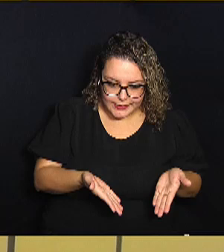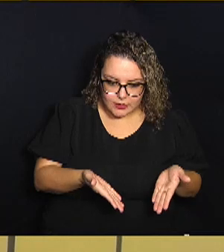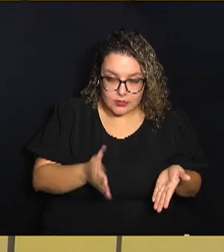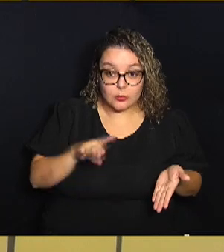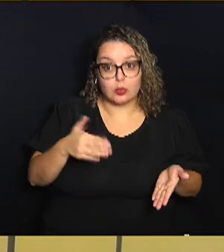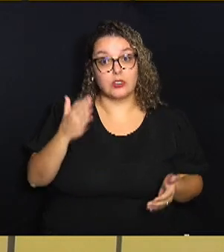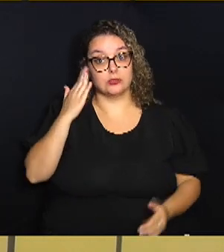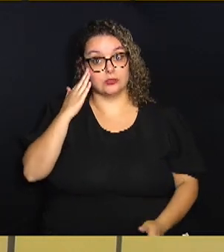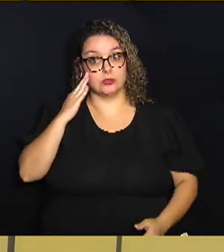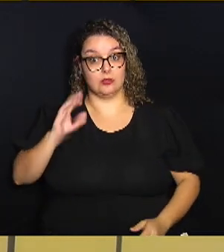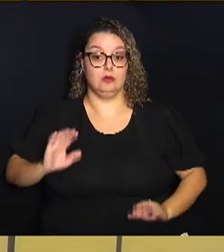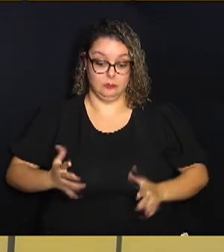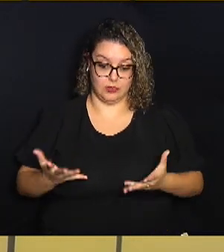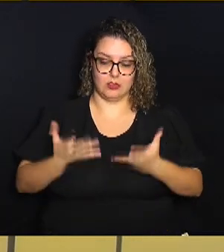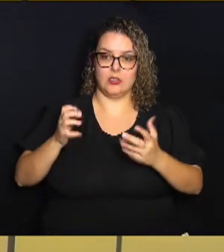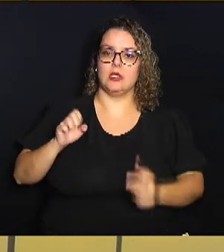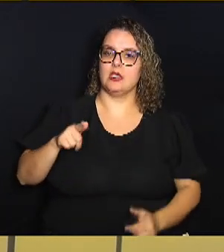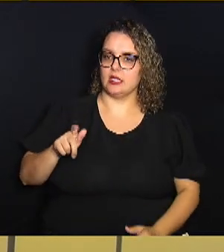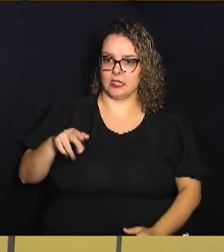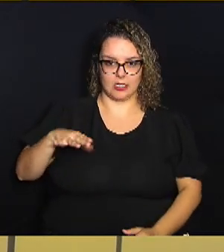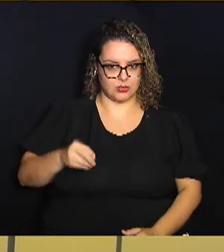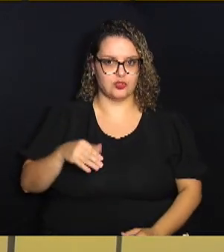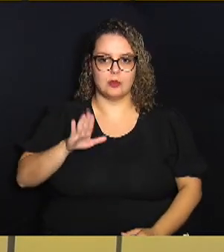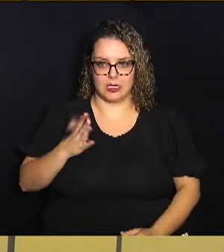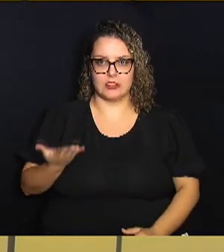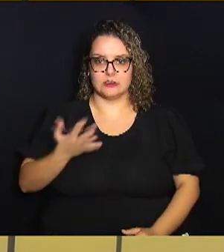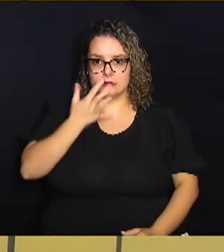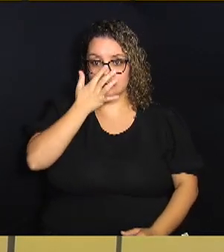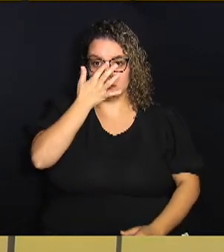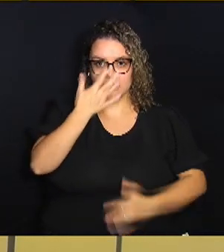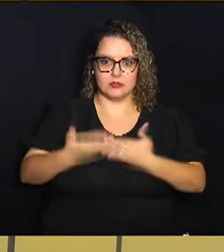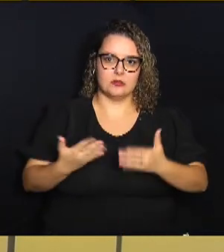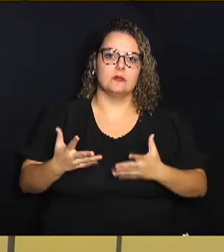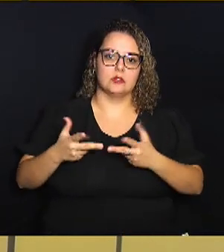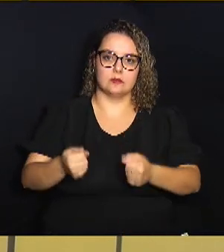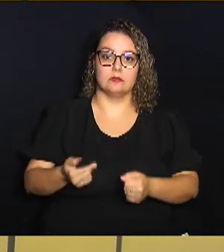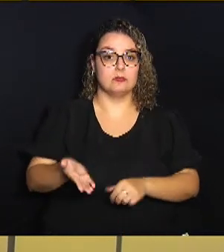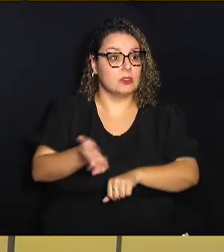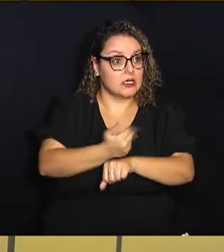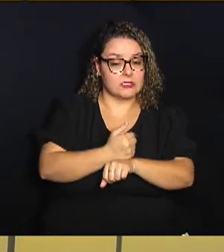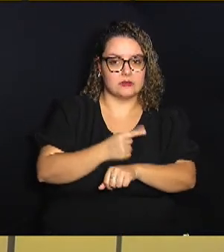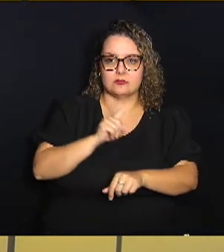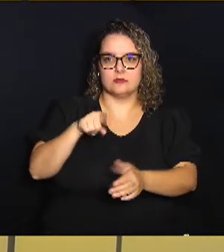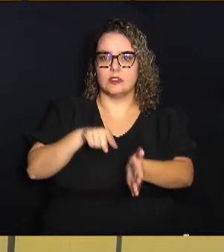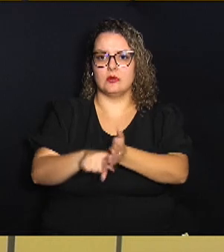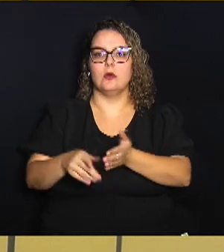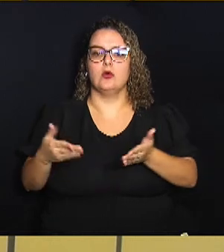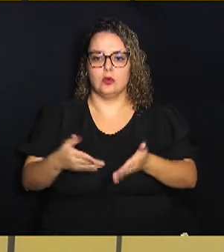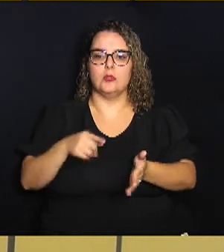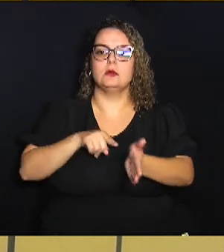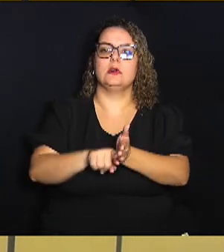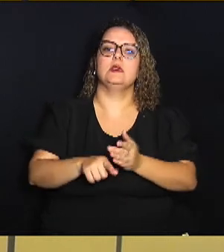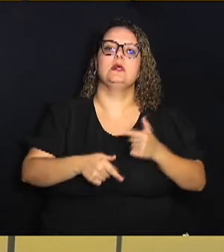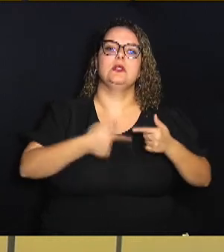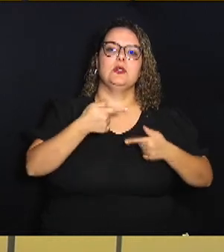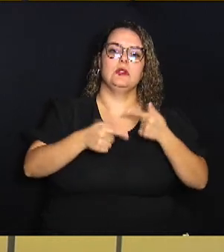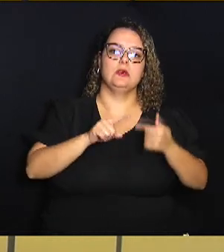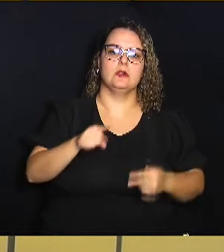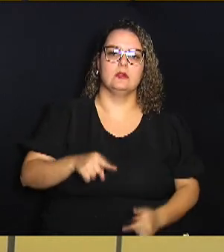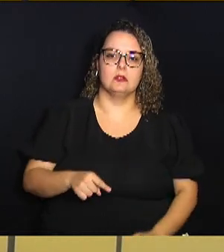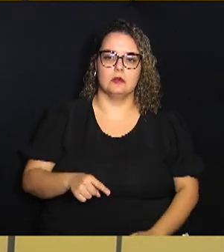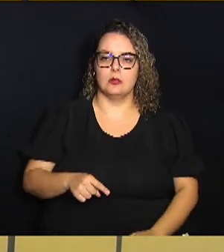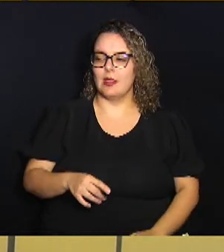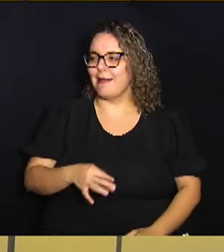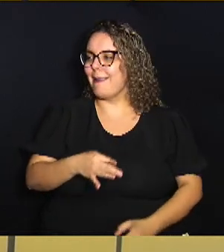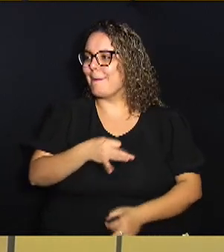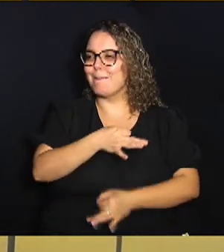eu me engajo mais. Isso serve para todo mundo. Mas antigamente a gente não questionava. Hoje a gente questiona. E a geração Z é mestre em